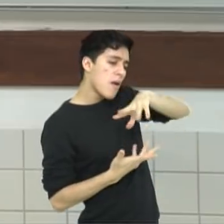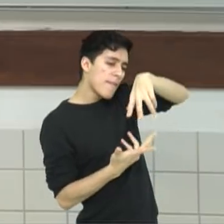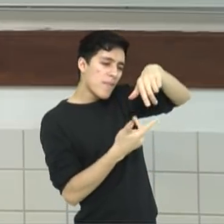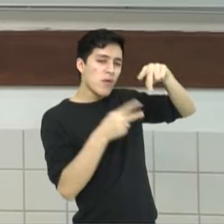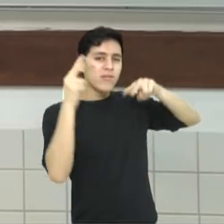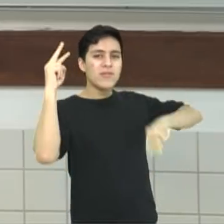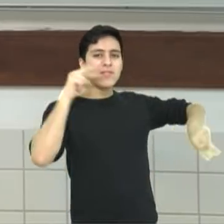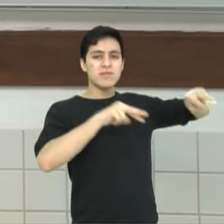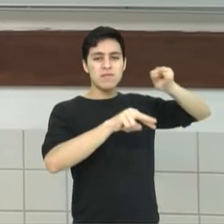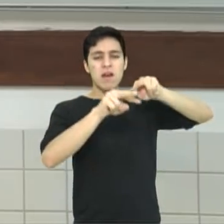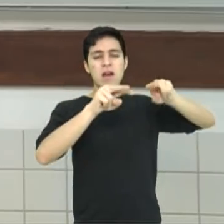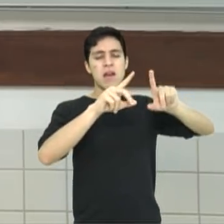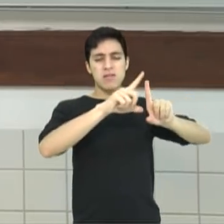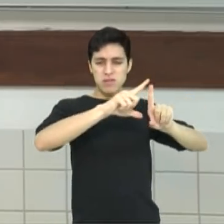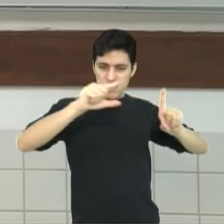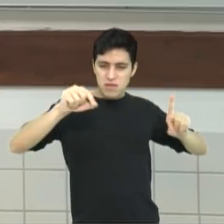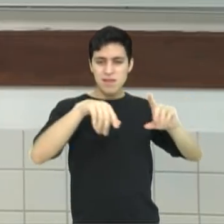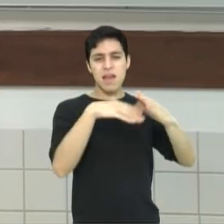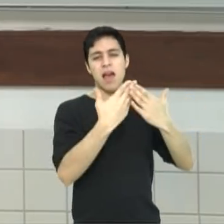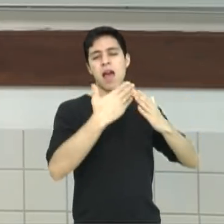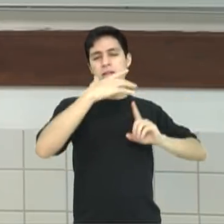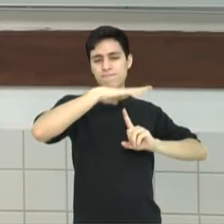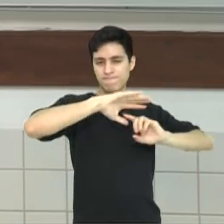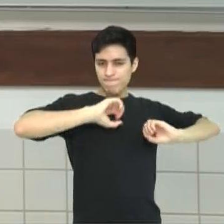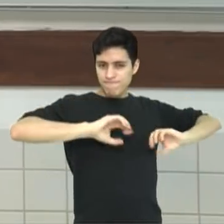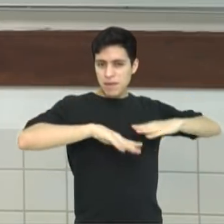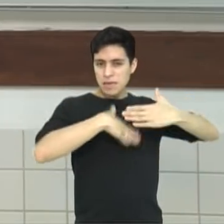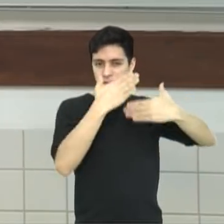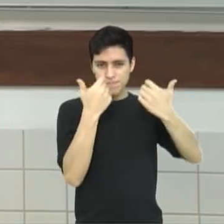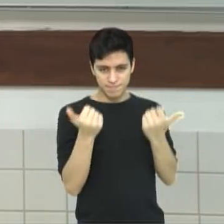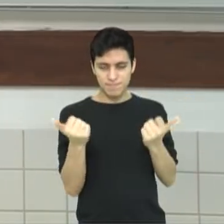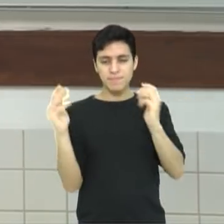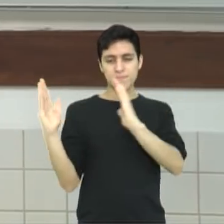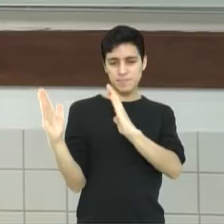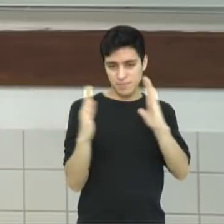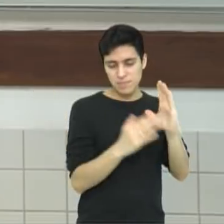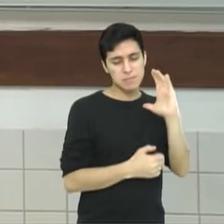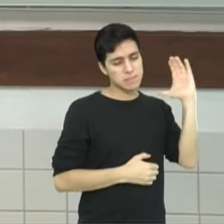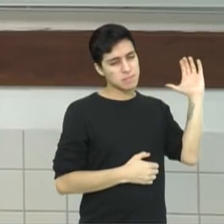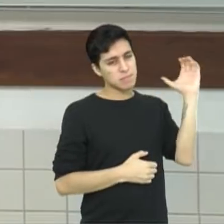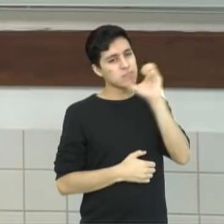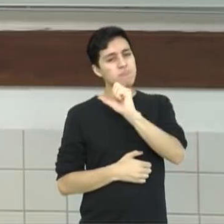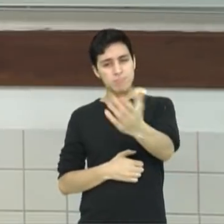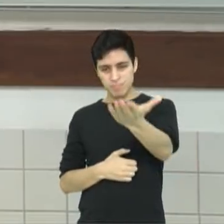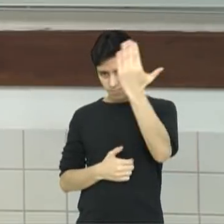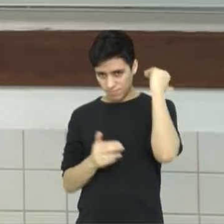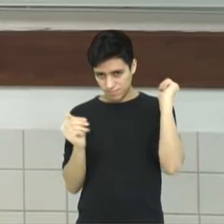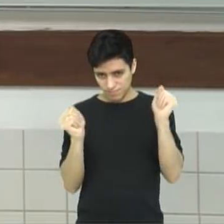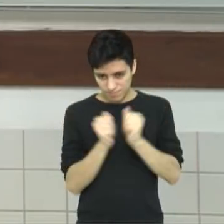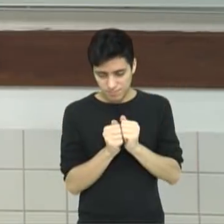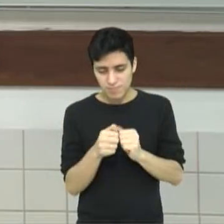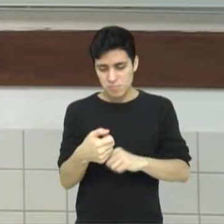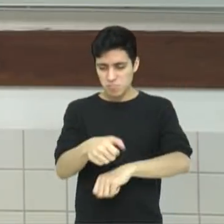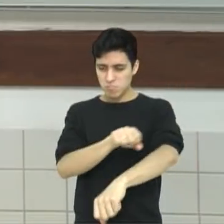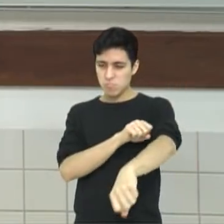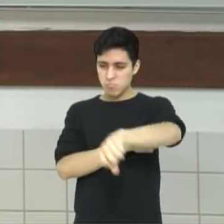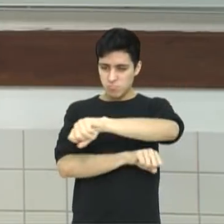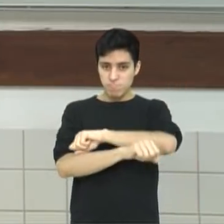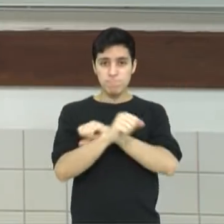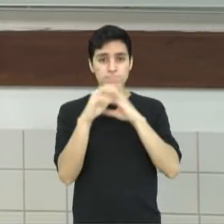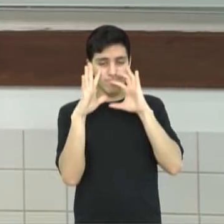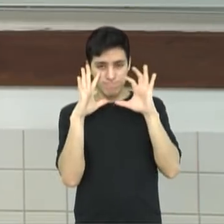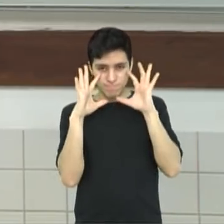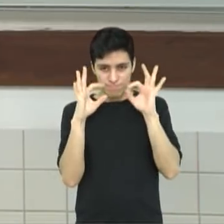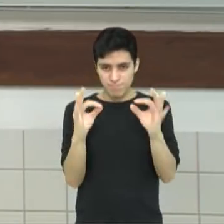universo pedagógico digital, aula Paraná. Sem mais delongas, como diriam os mais antigos, dobrem as suas mangas, aperte o